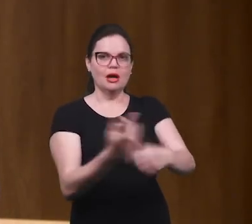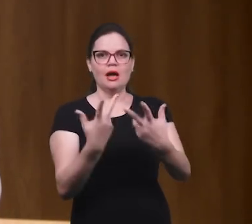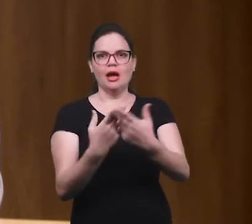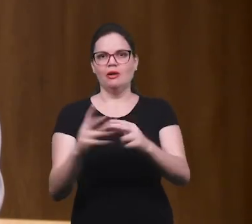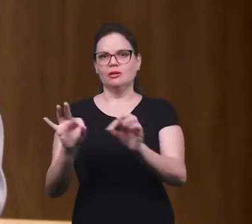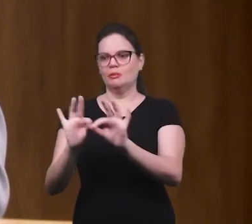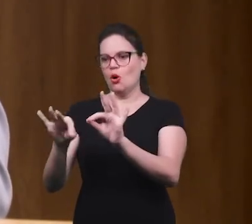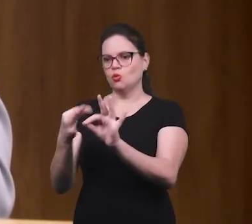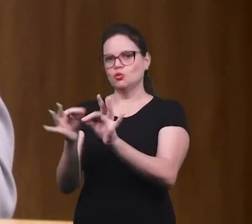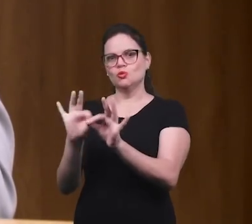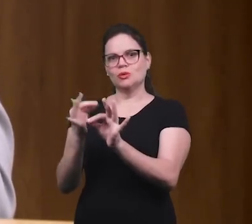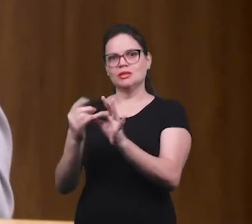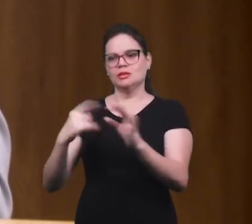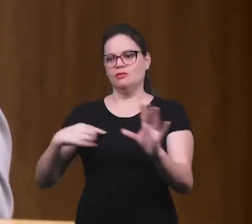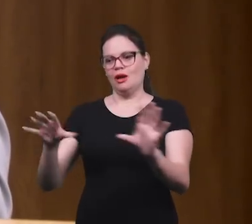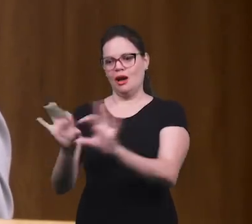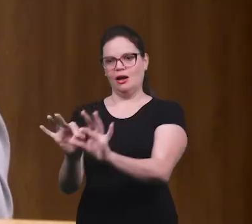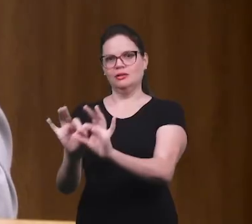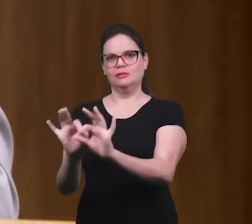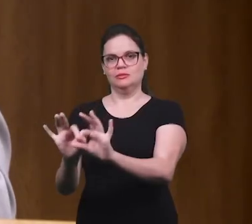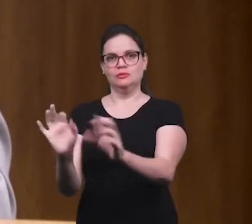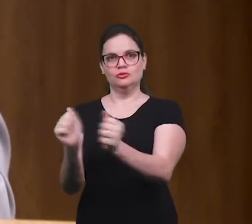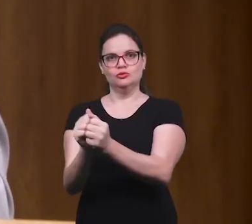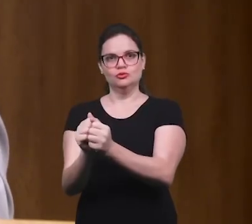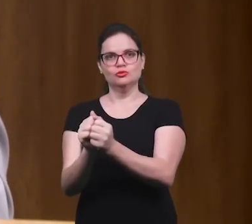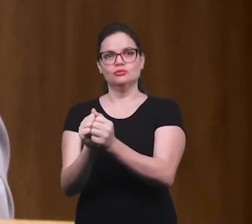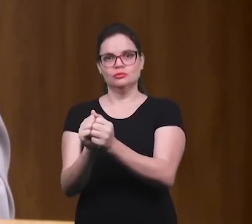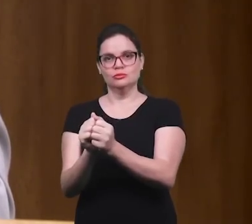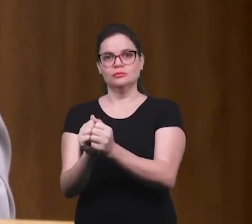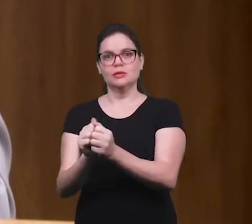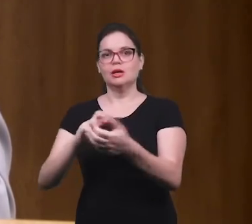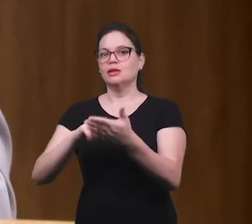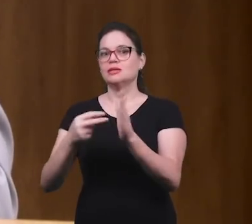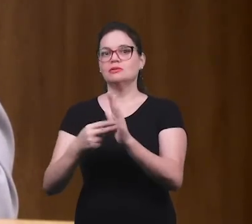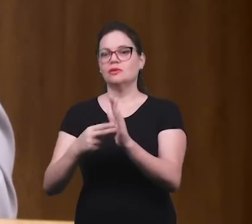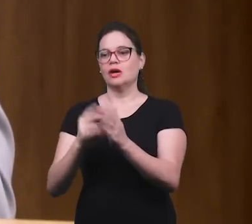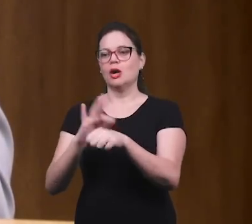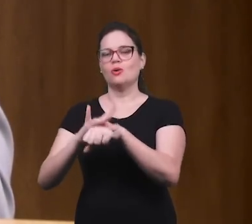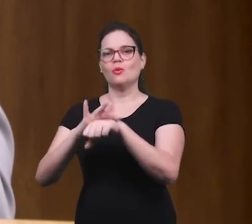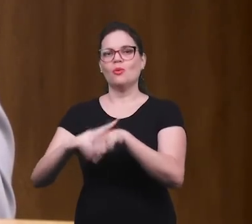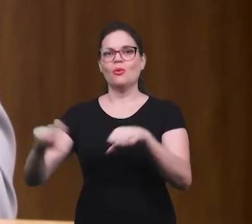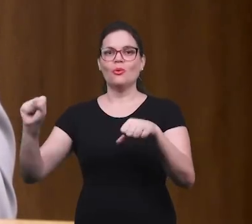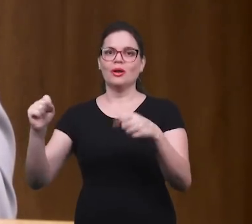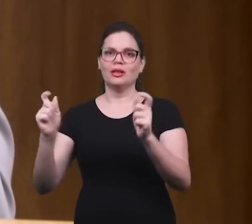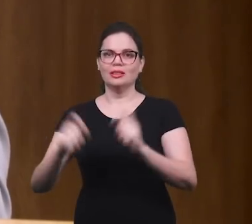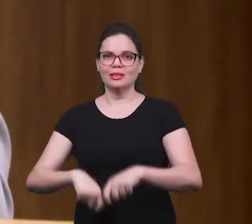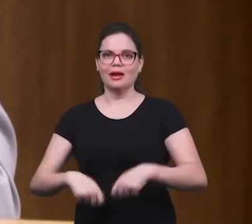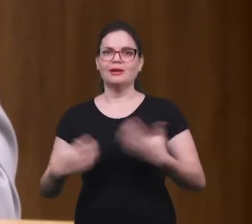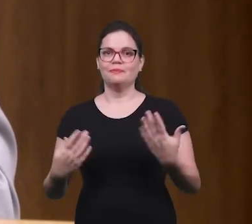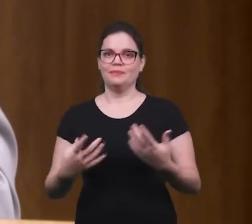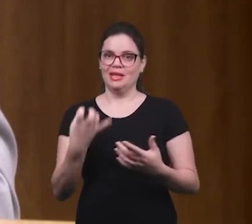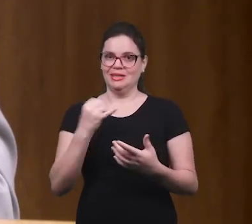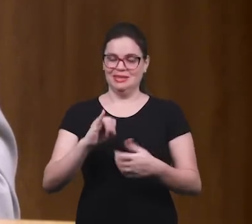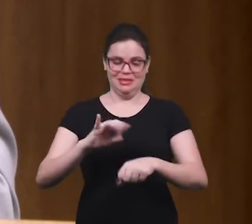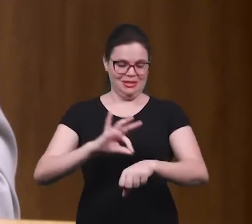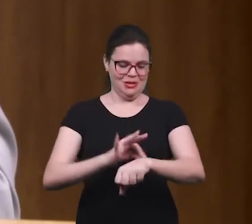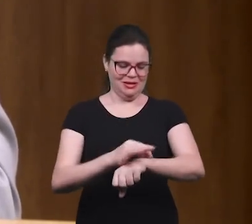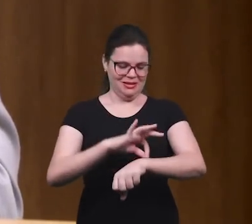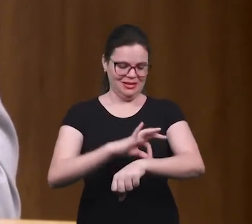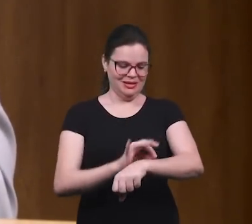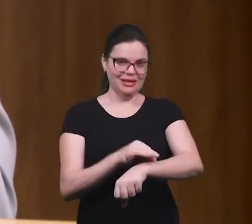Que o casamento traz cura. que um casamento cura feridas. Glória a